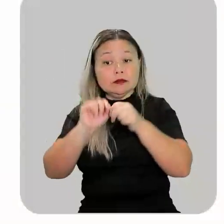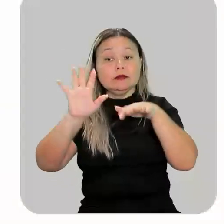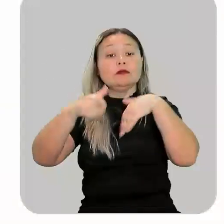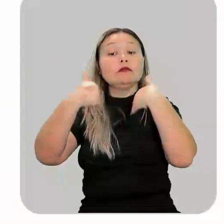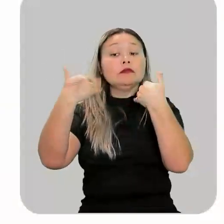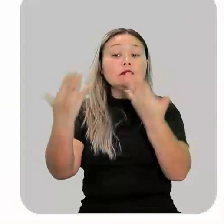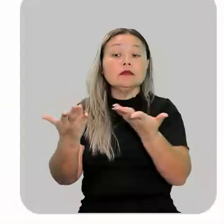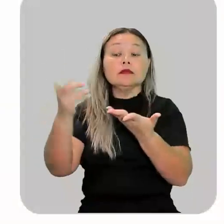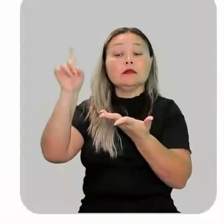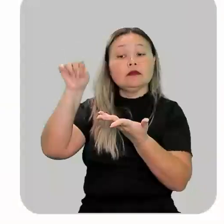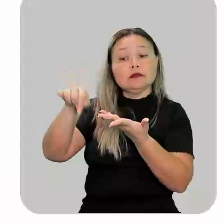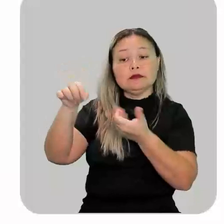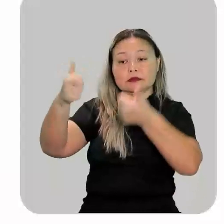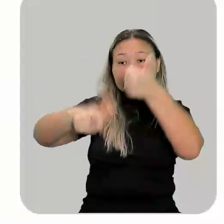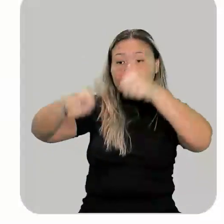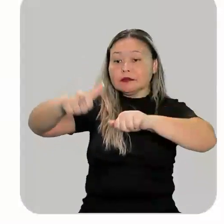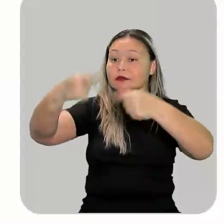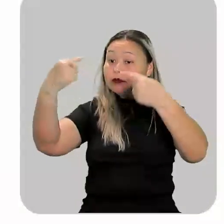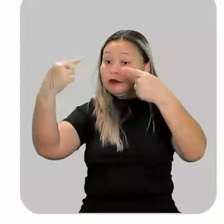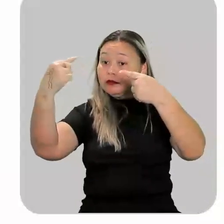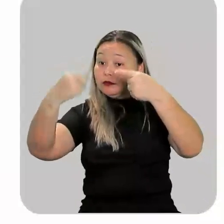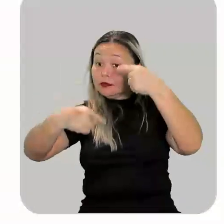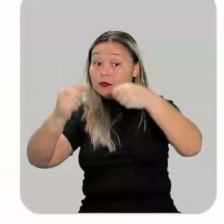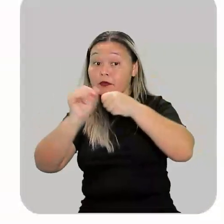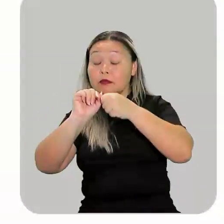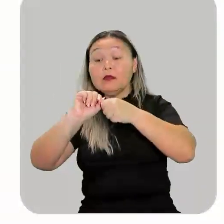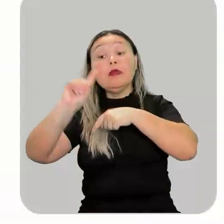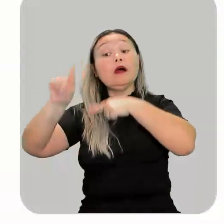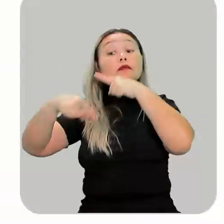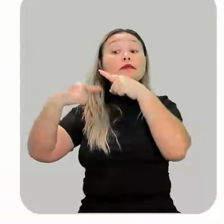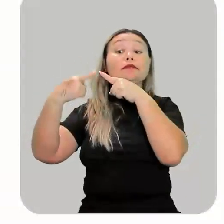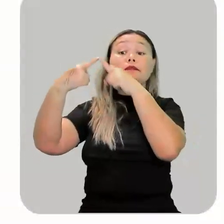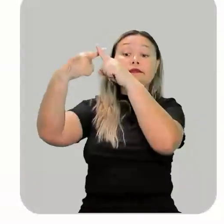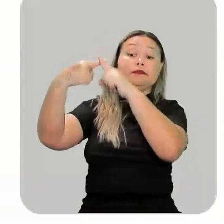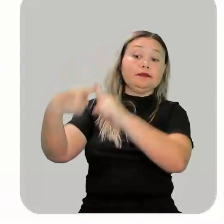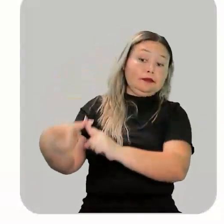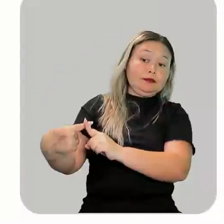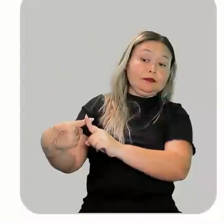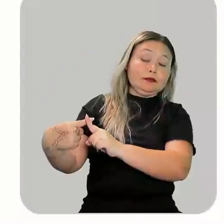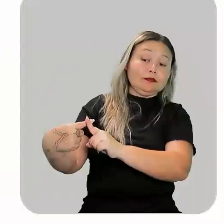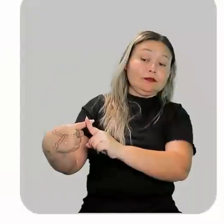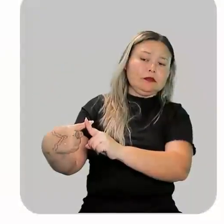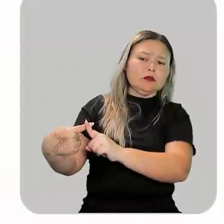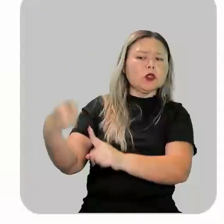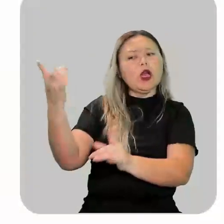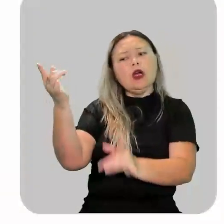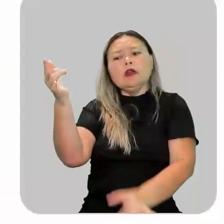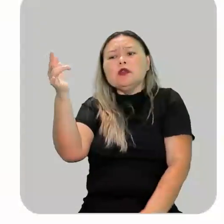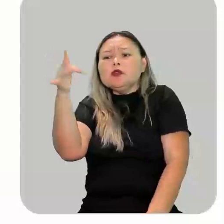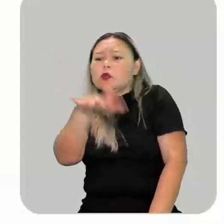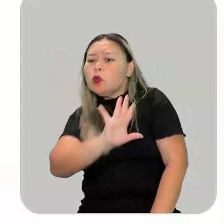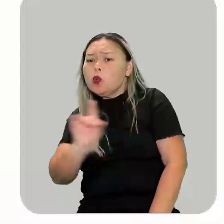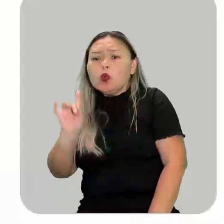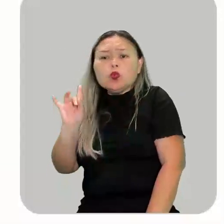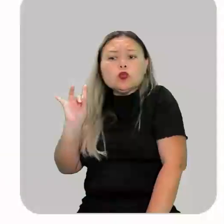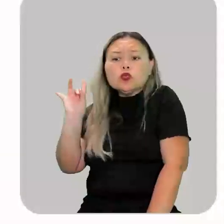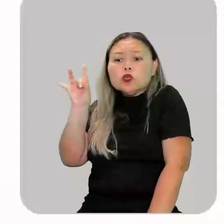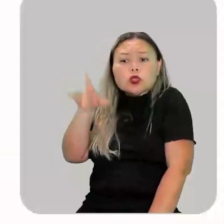certeza, você tem que fazer a análise gráfica. E mais o quê? Multiplicação. Simples assim?